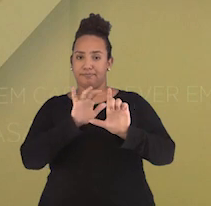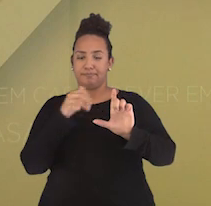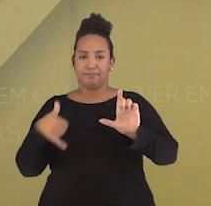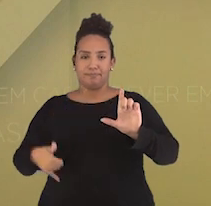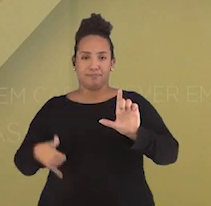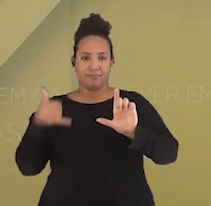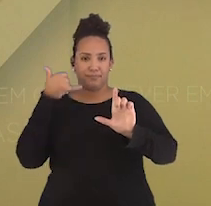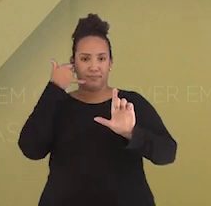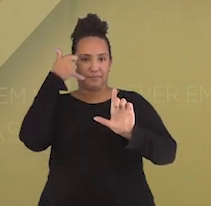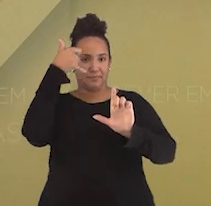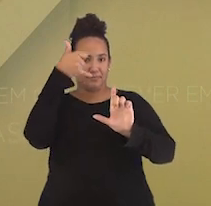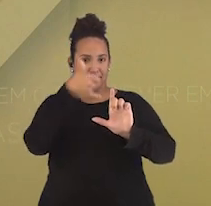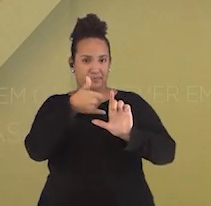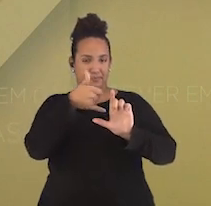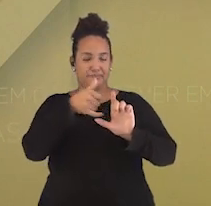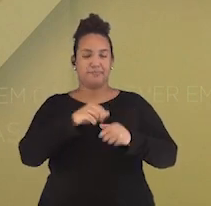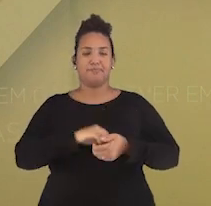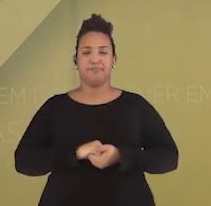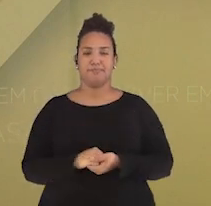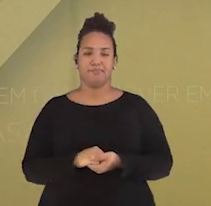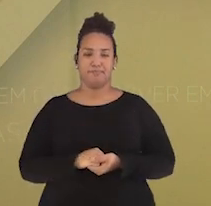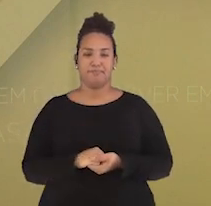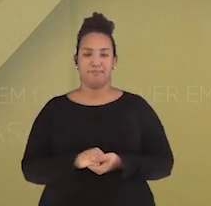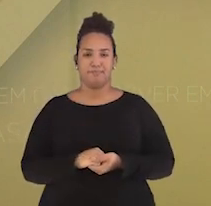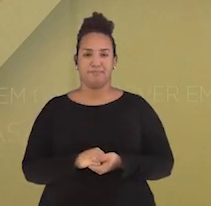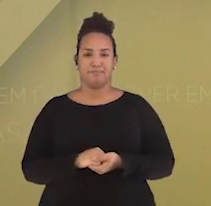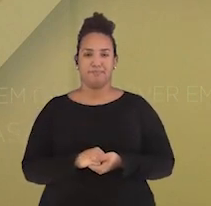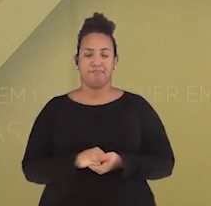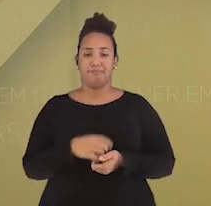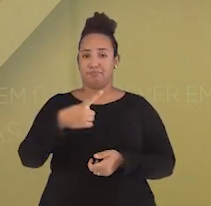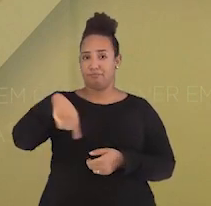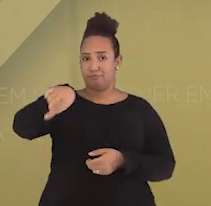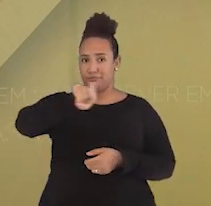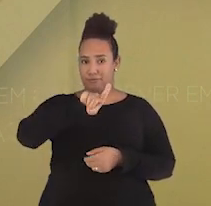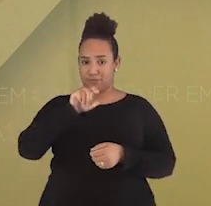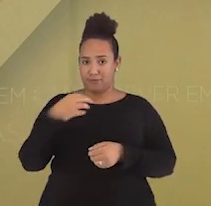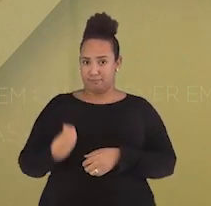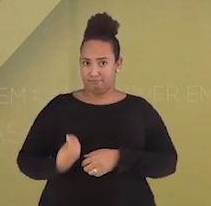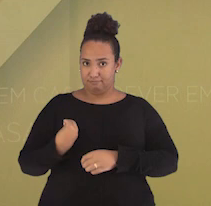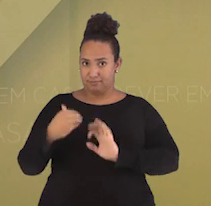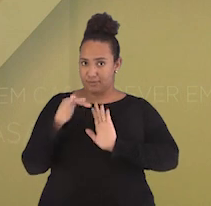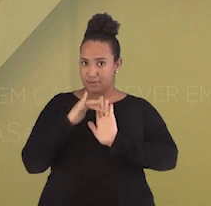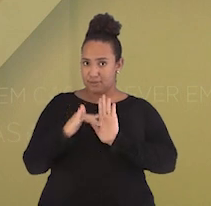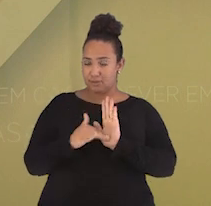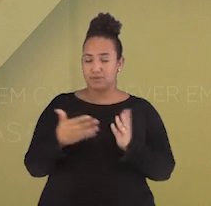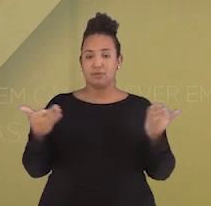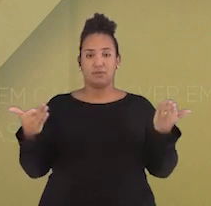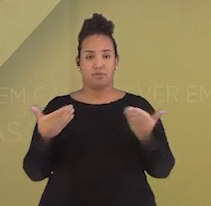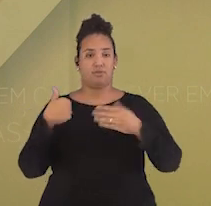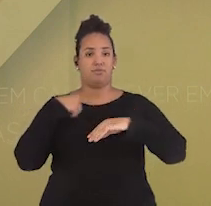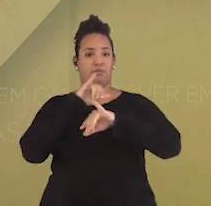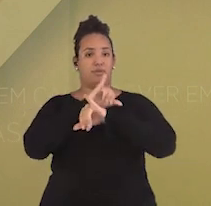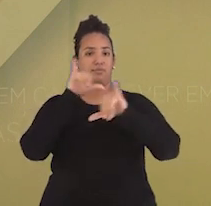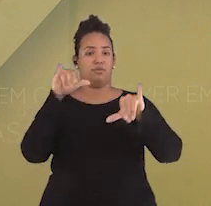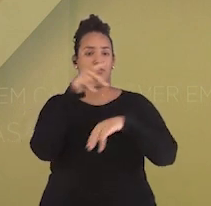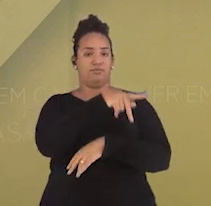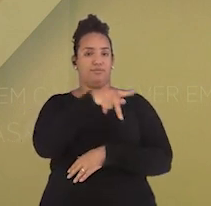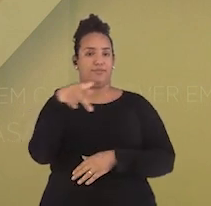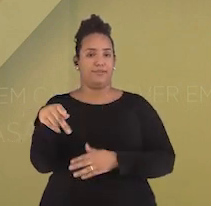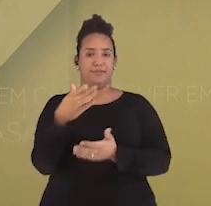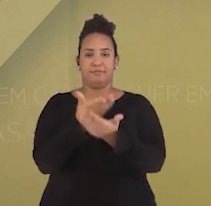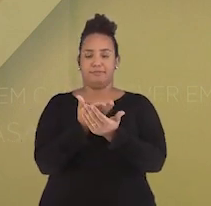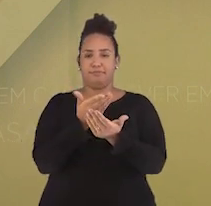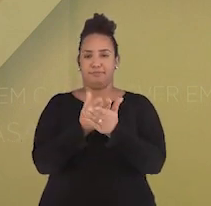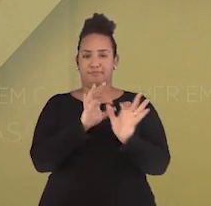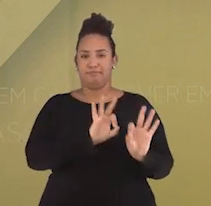código QR que está aí na sua tela. Enquanto você faz isso, tenho um recado aos professores e professoras